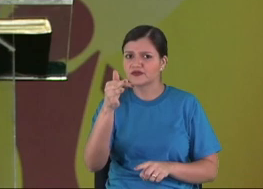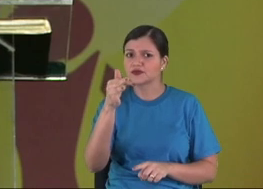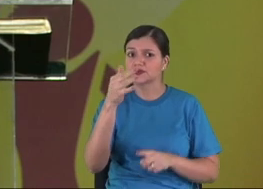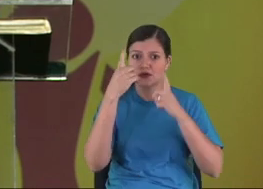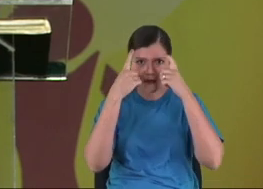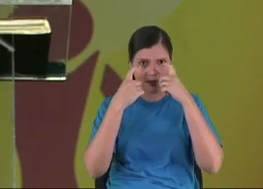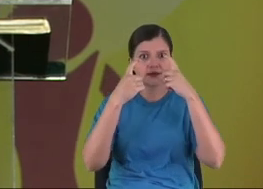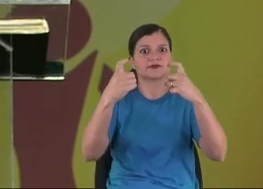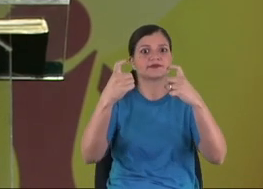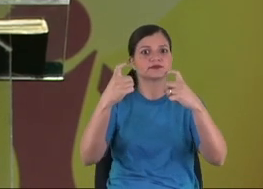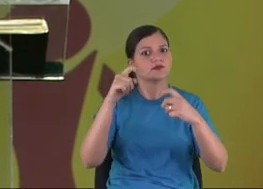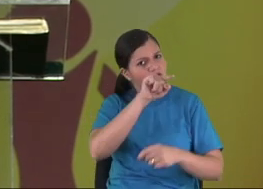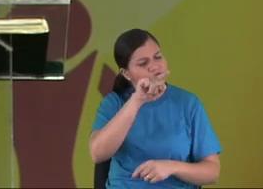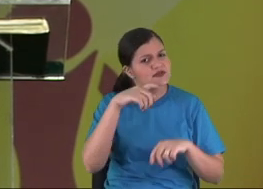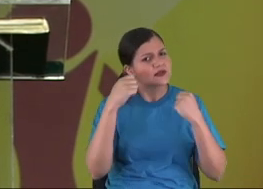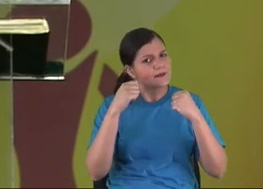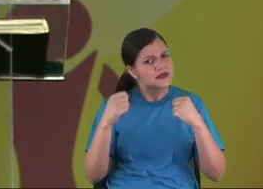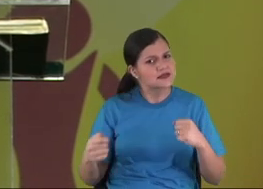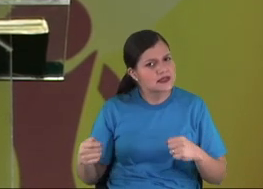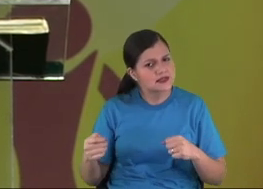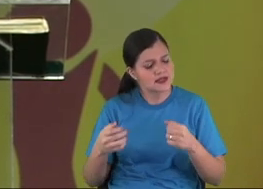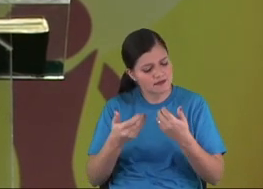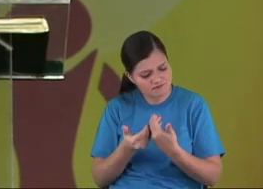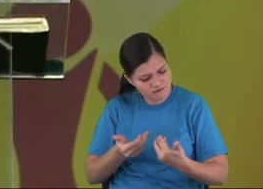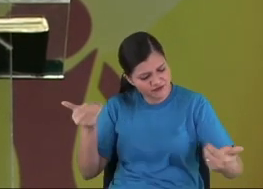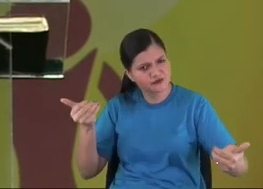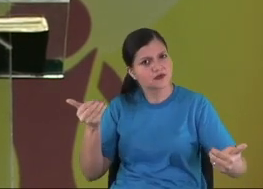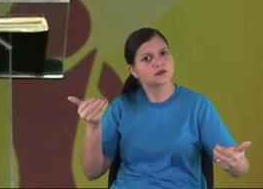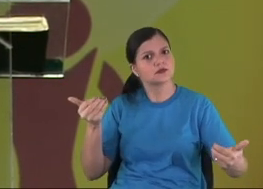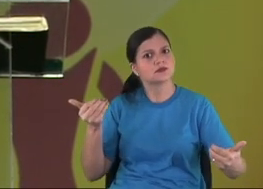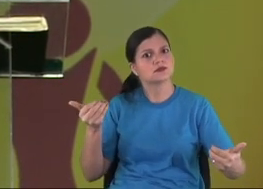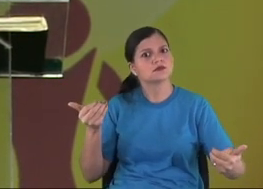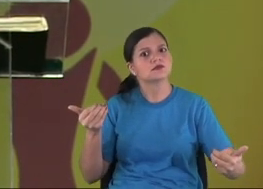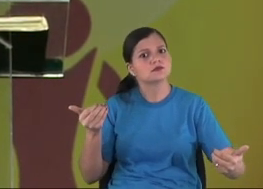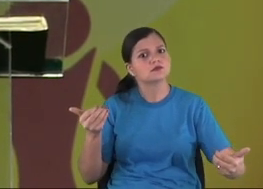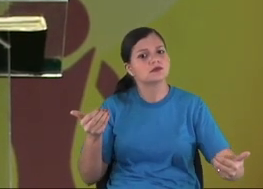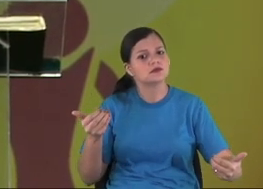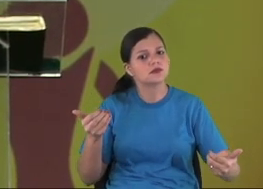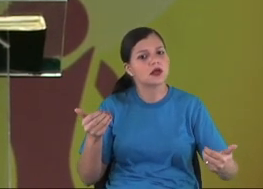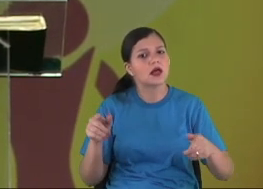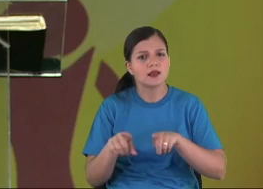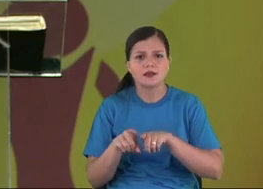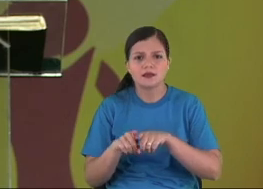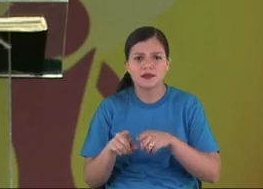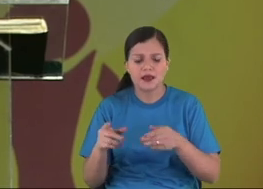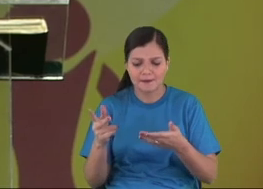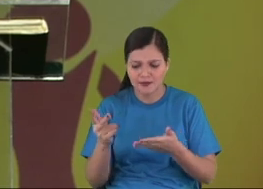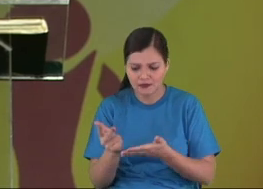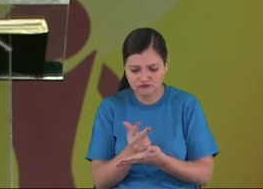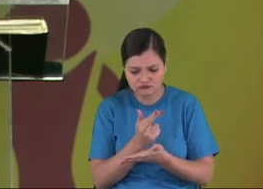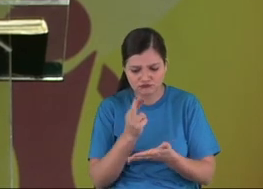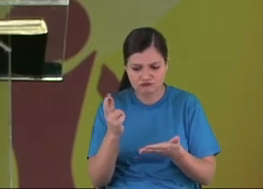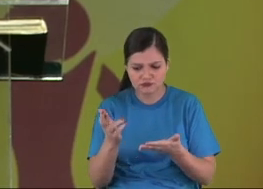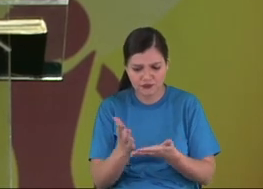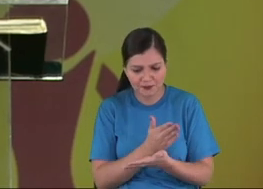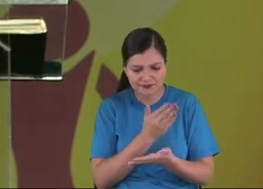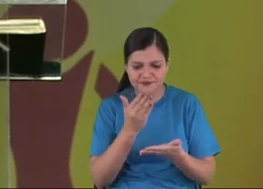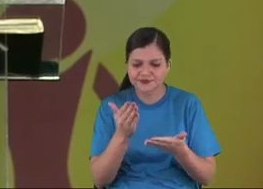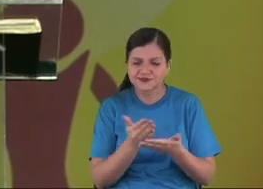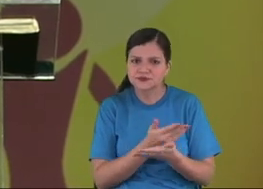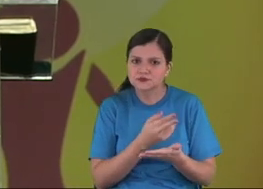Você tem que cortar isso pela raiz. As revistas, nos computadores, nos